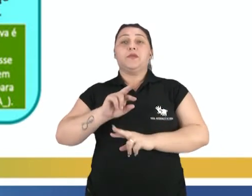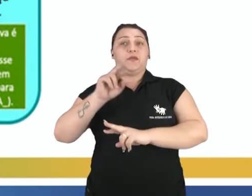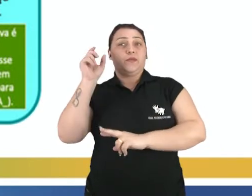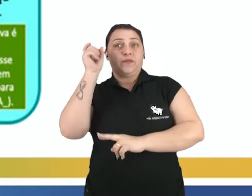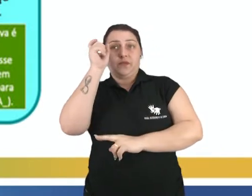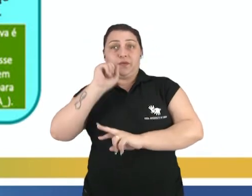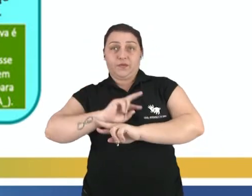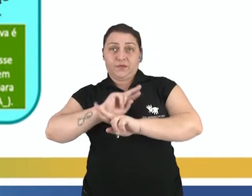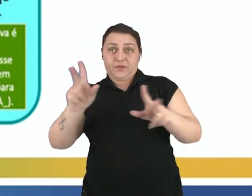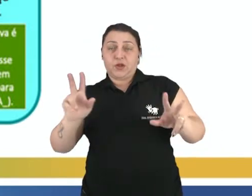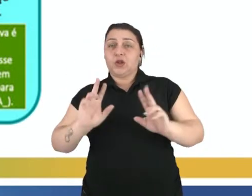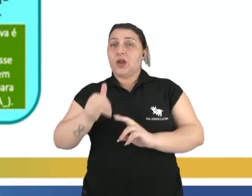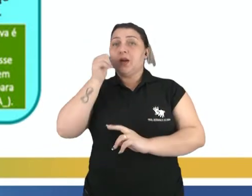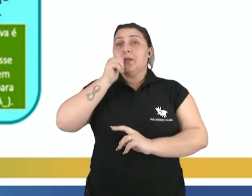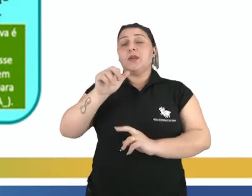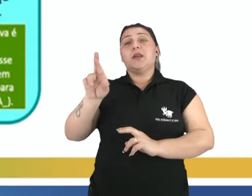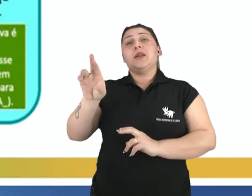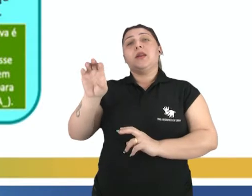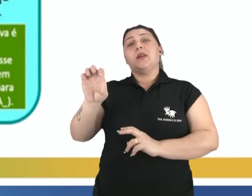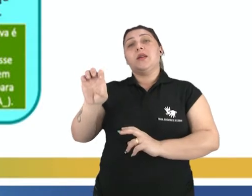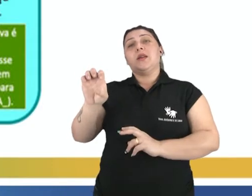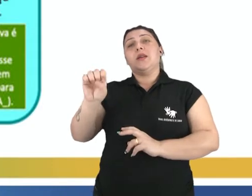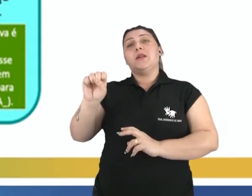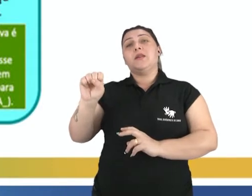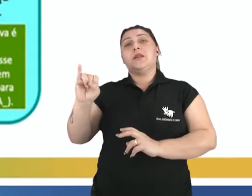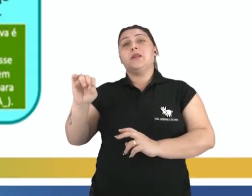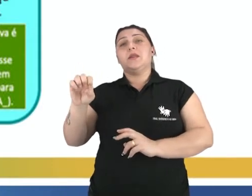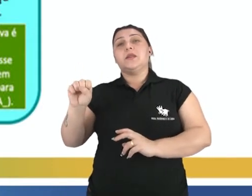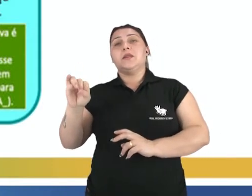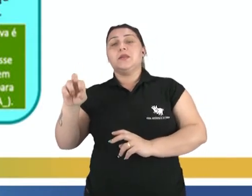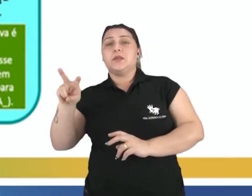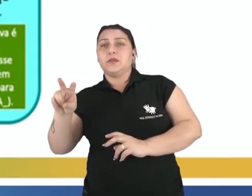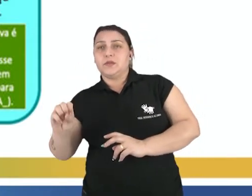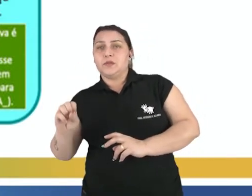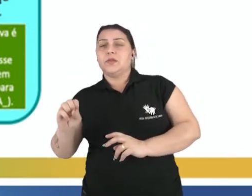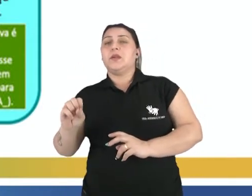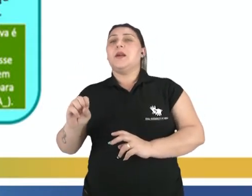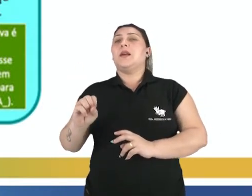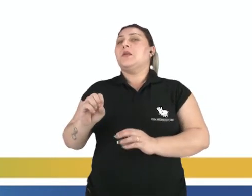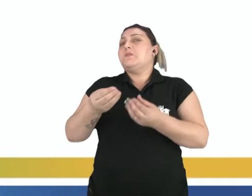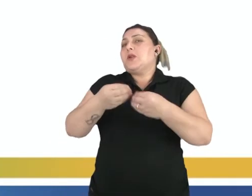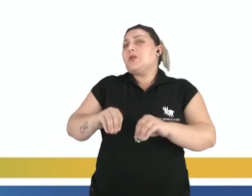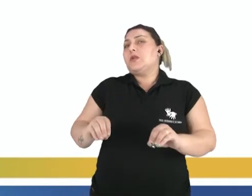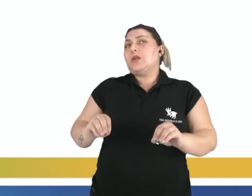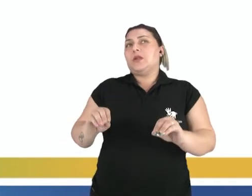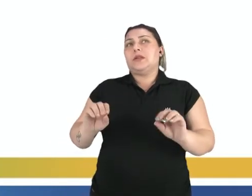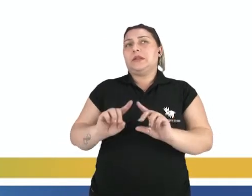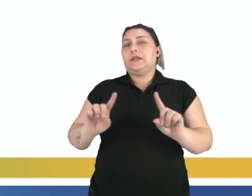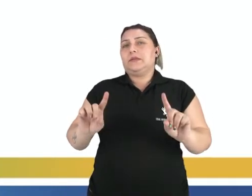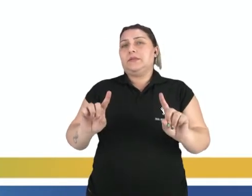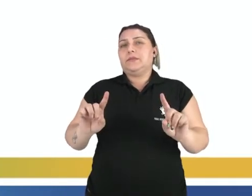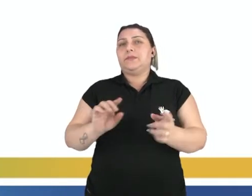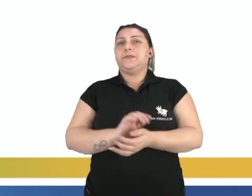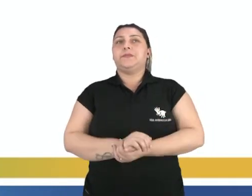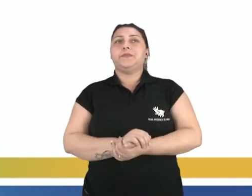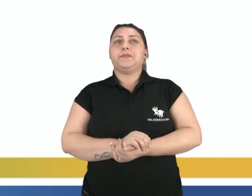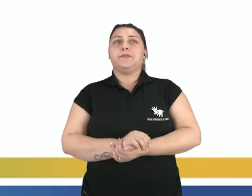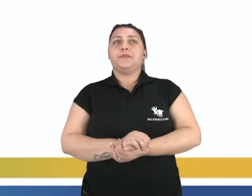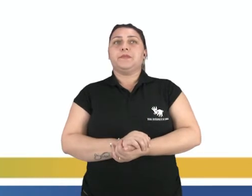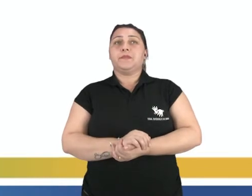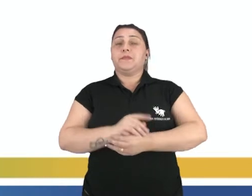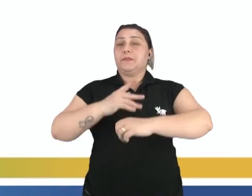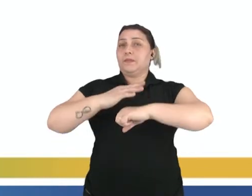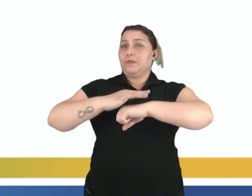Já em mulheres, como é recessivo, ela se expressa de uma forma menos agressiva. Bom, aí nós temos as